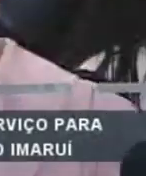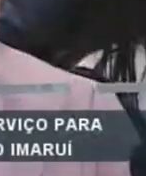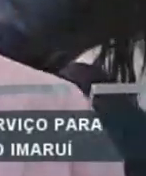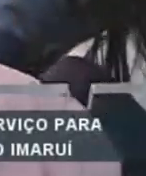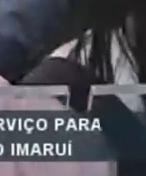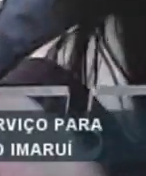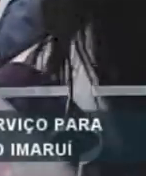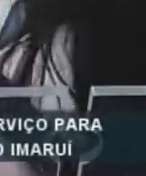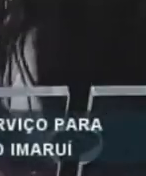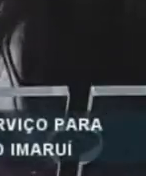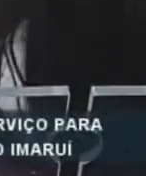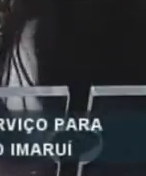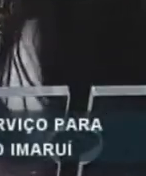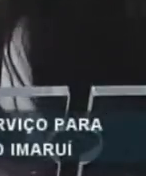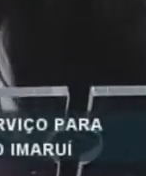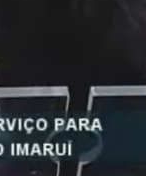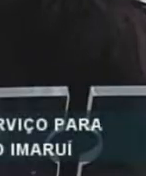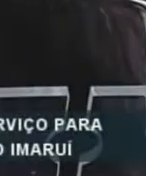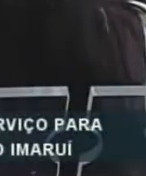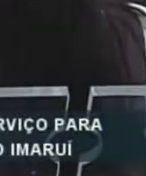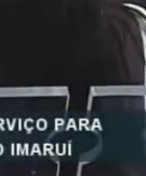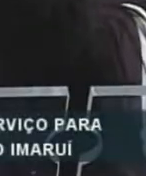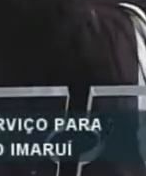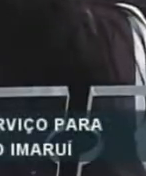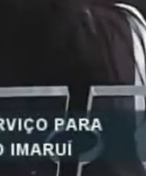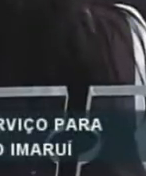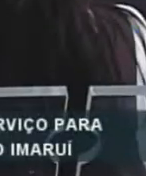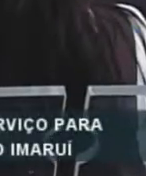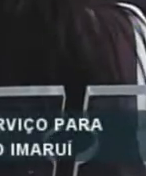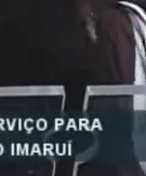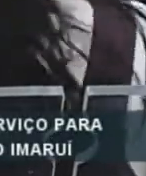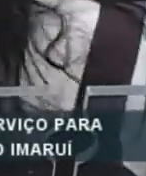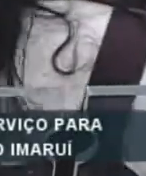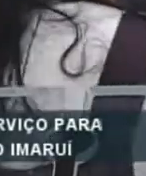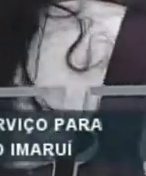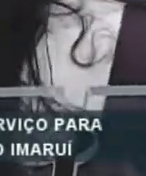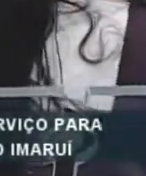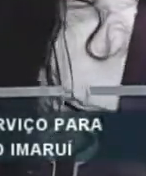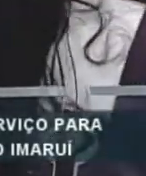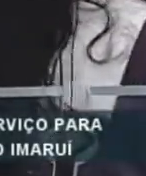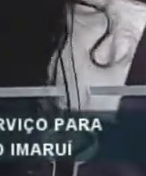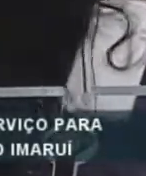Vai falar? Ah, ela vai passar. Então tá bom. Dilma!